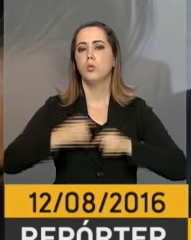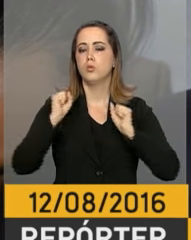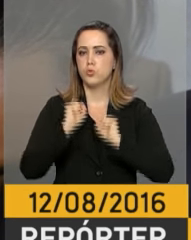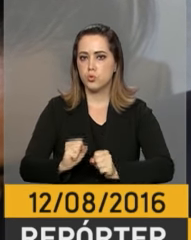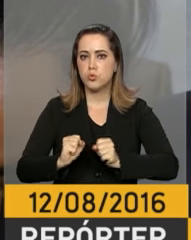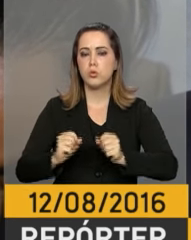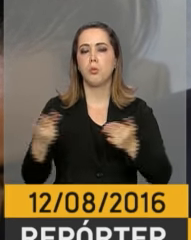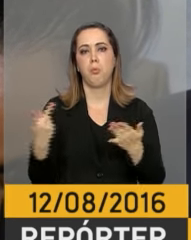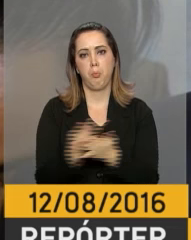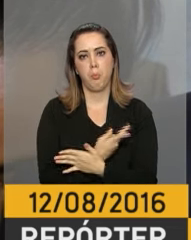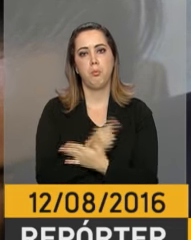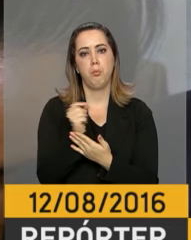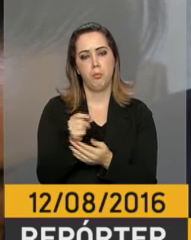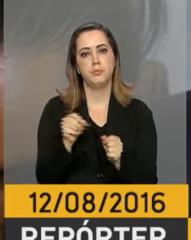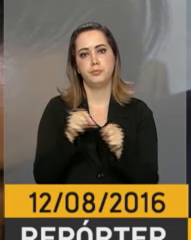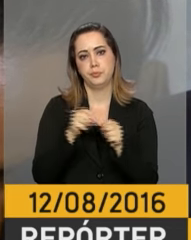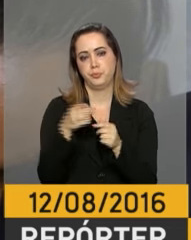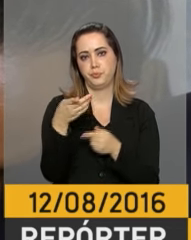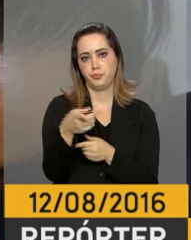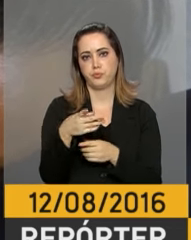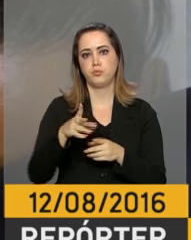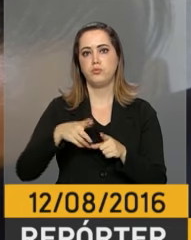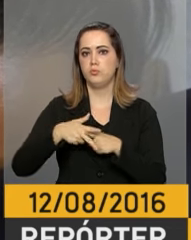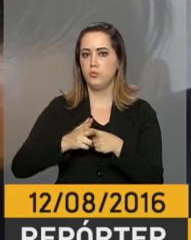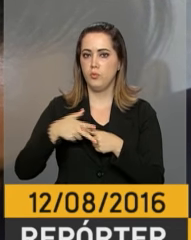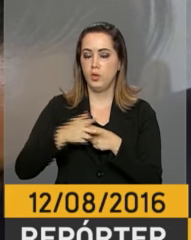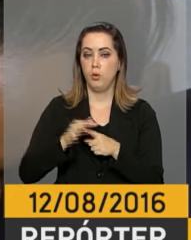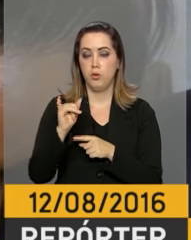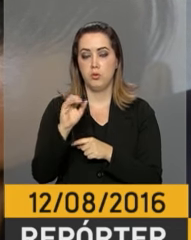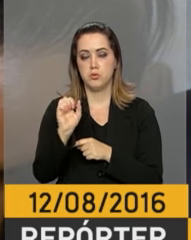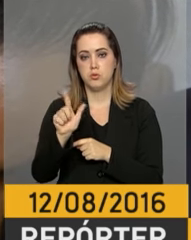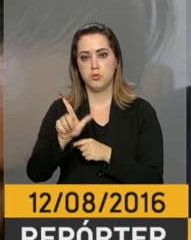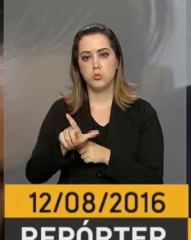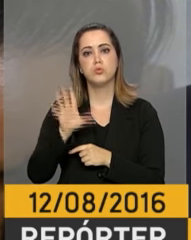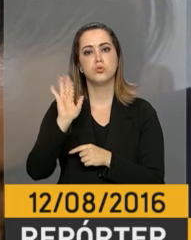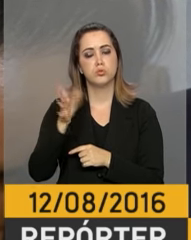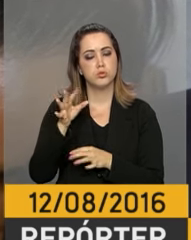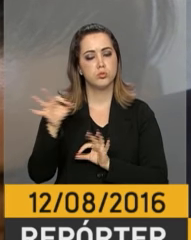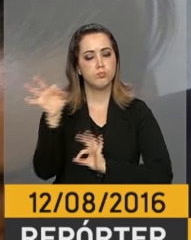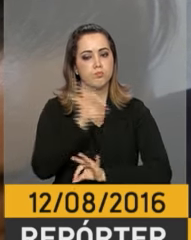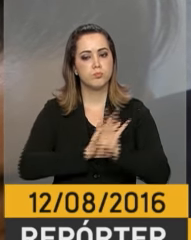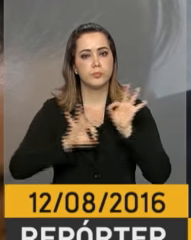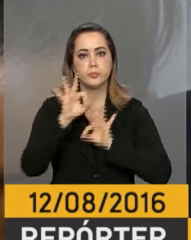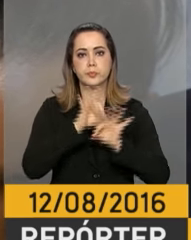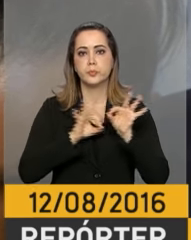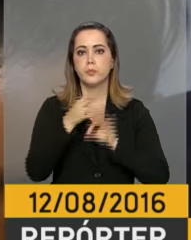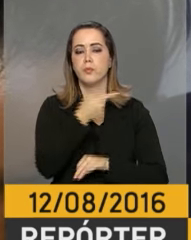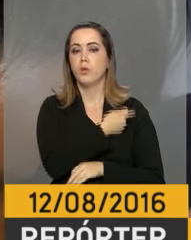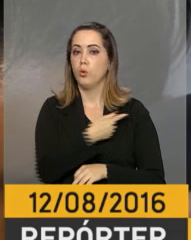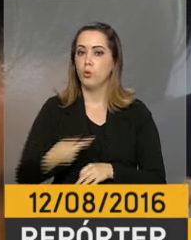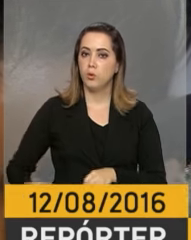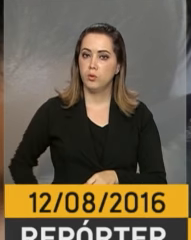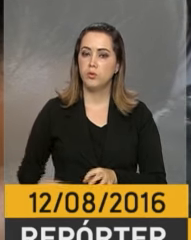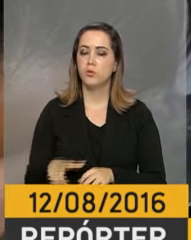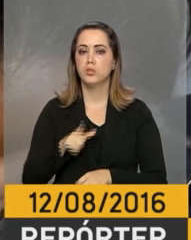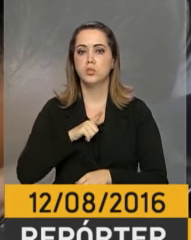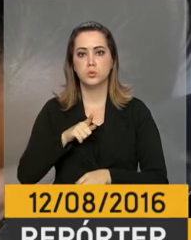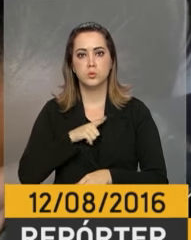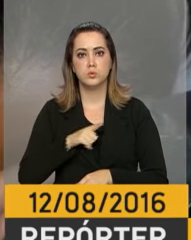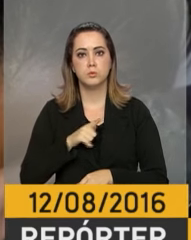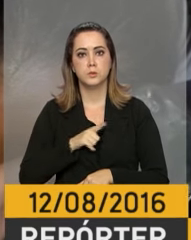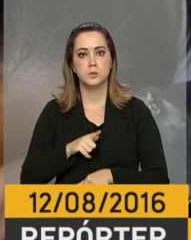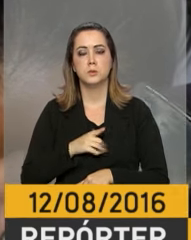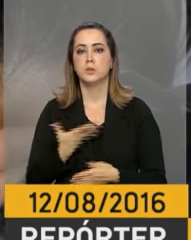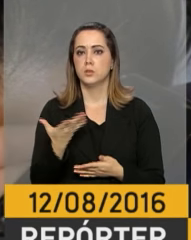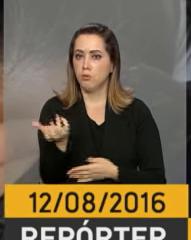Então, o ajuste fiscal está totalmente preservado e mais, o governador terá todo o interesse de cumprir o